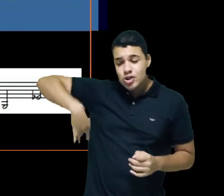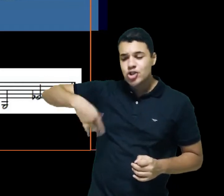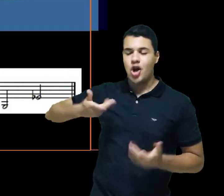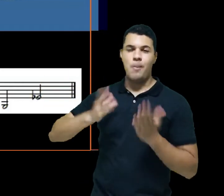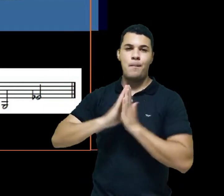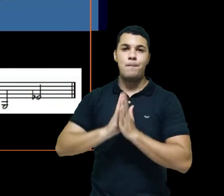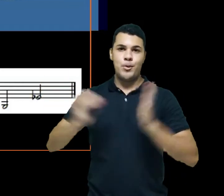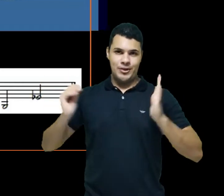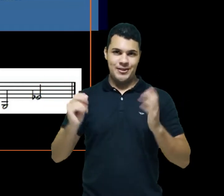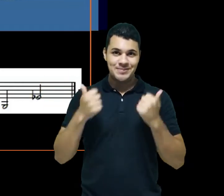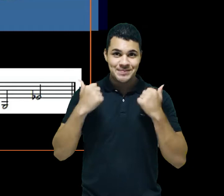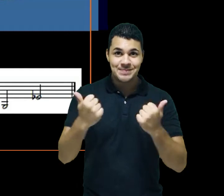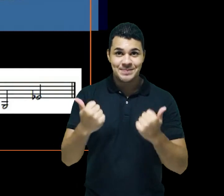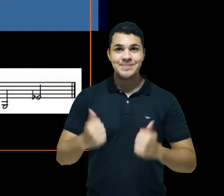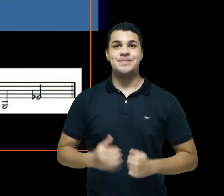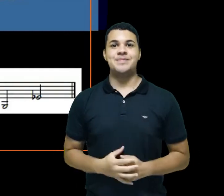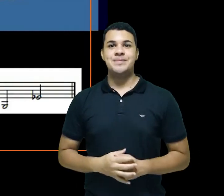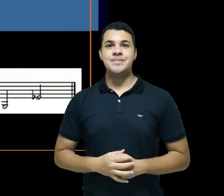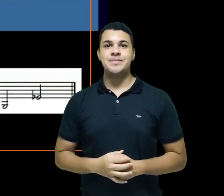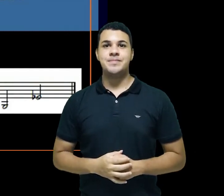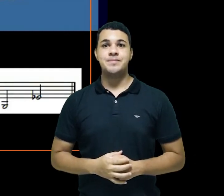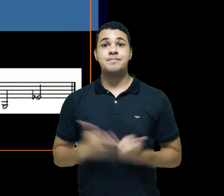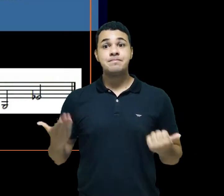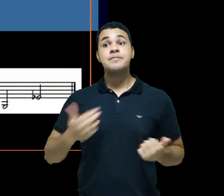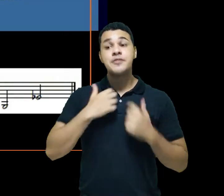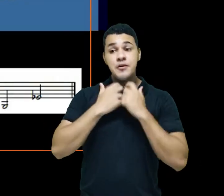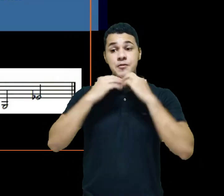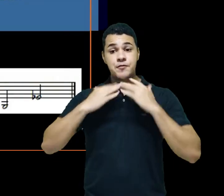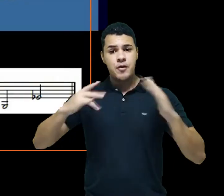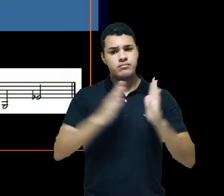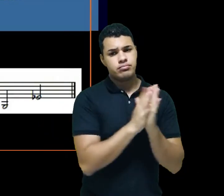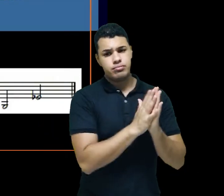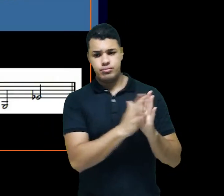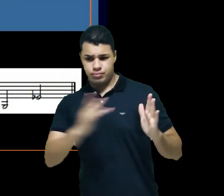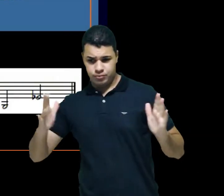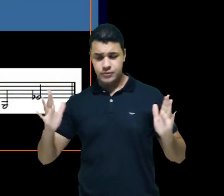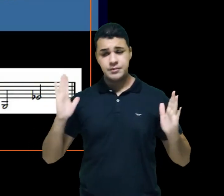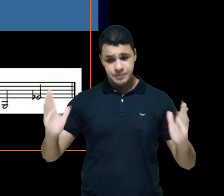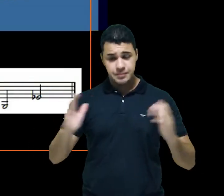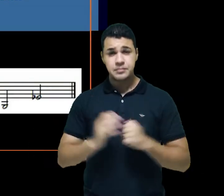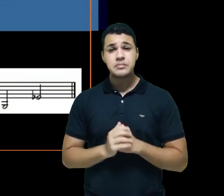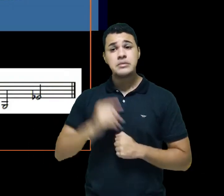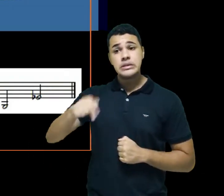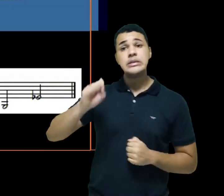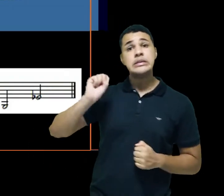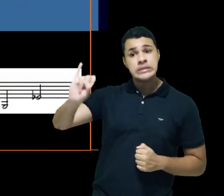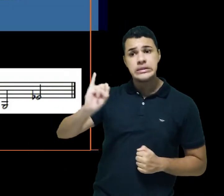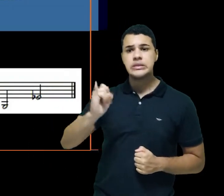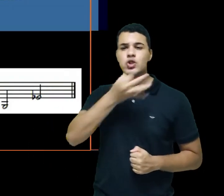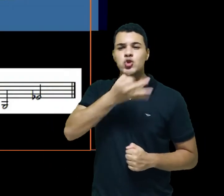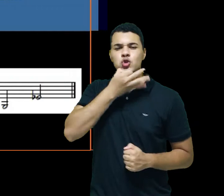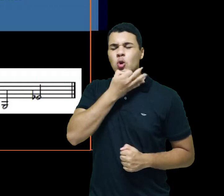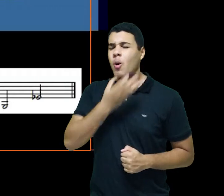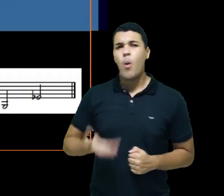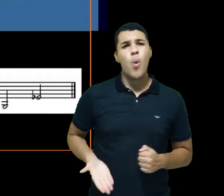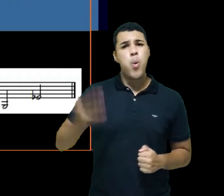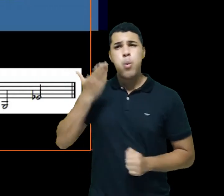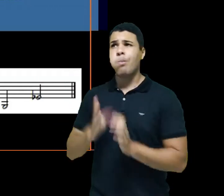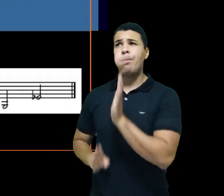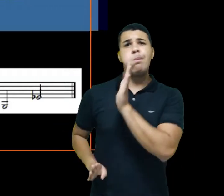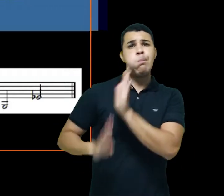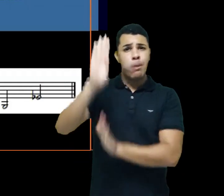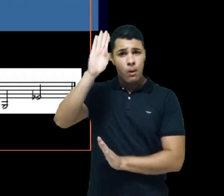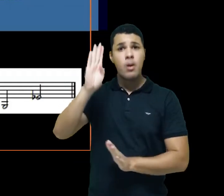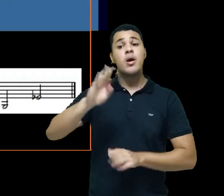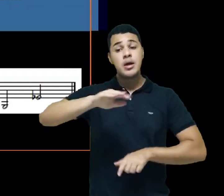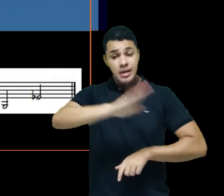só um parâmetro, ok? A extensão vocal abarca da nota mais grave até a nota mais